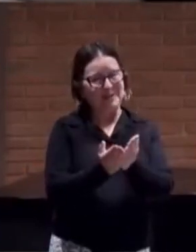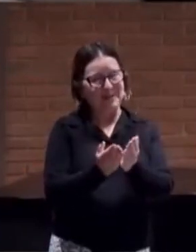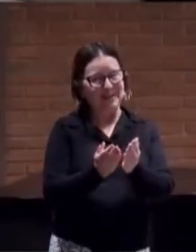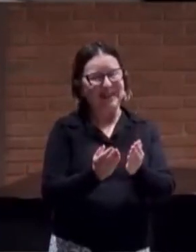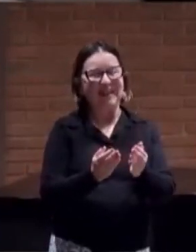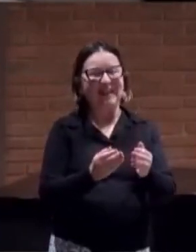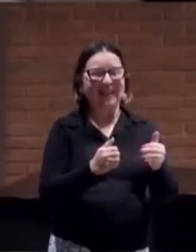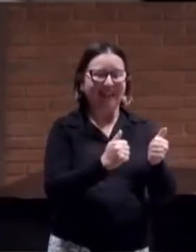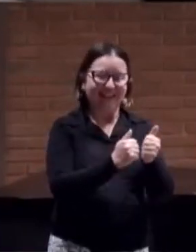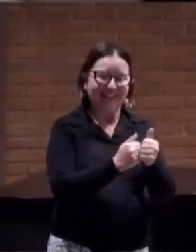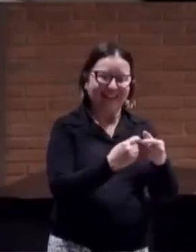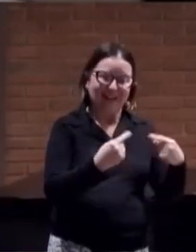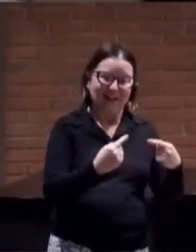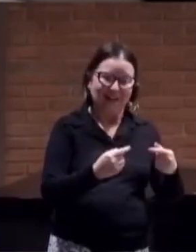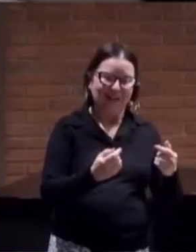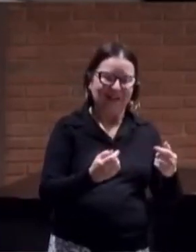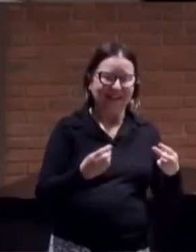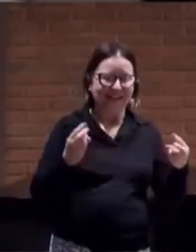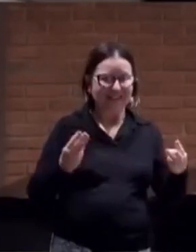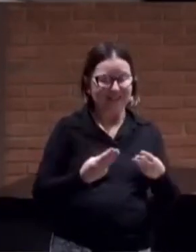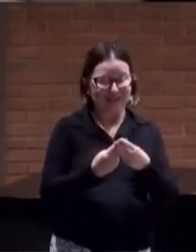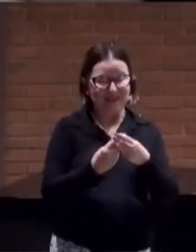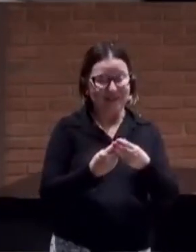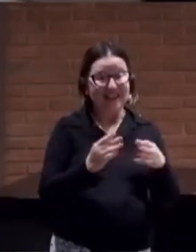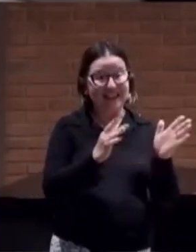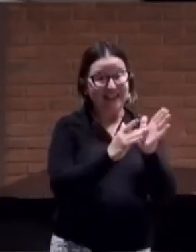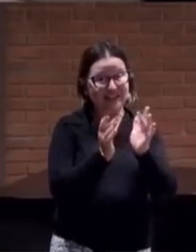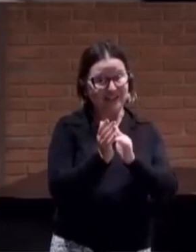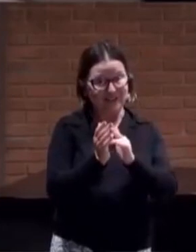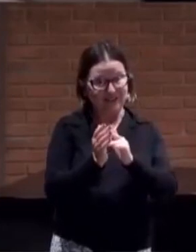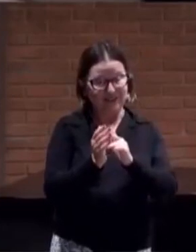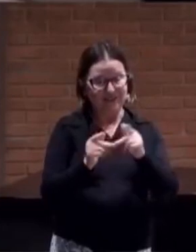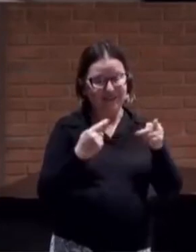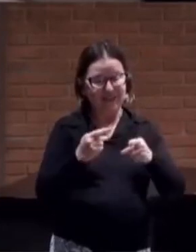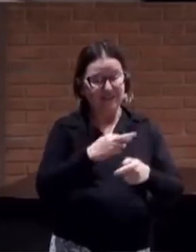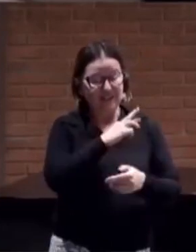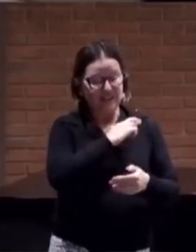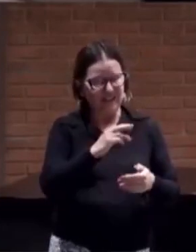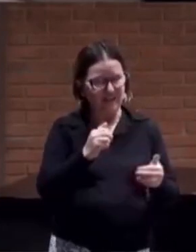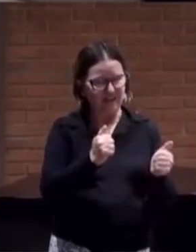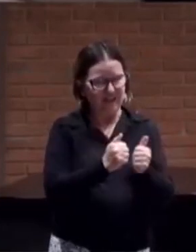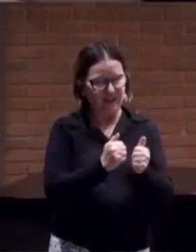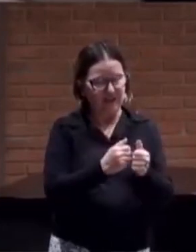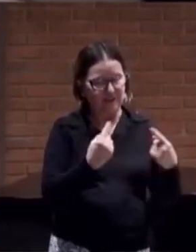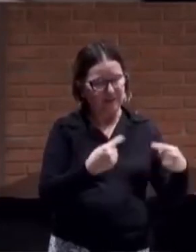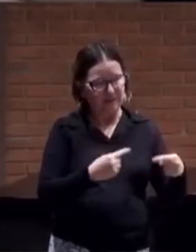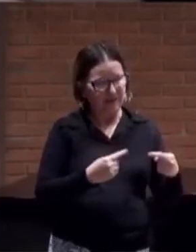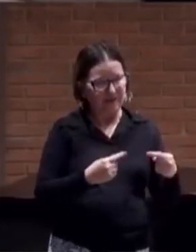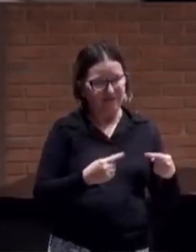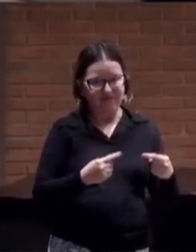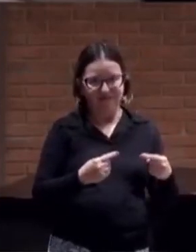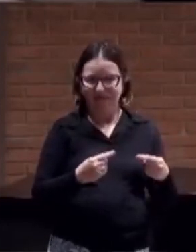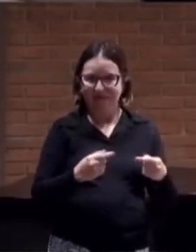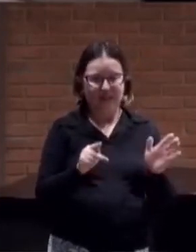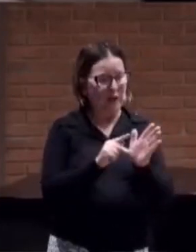explicando que essa religião de perseguição não tem o caráter dele.